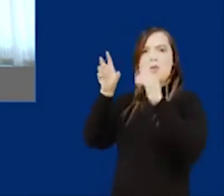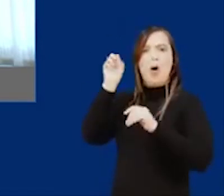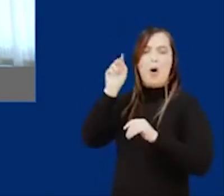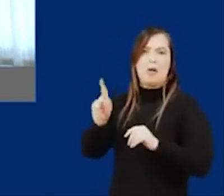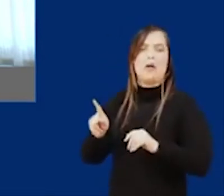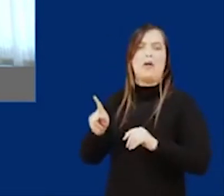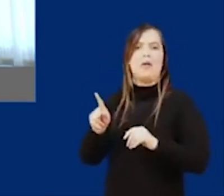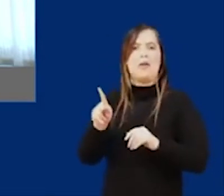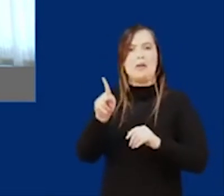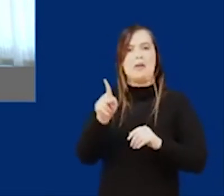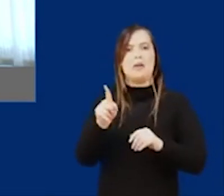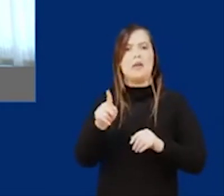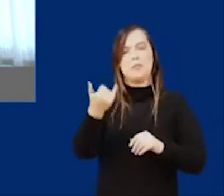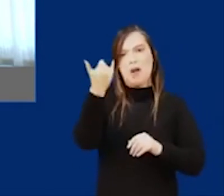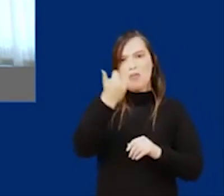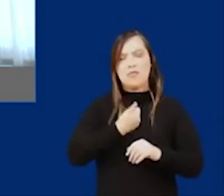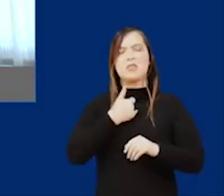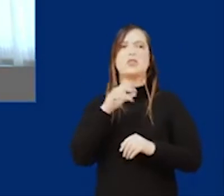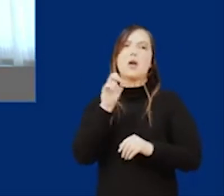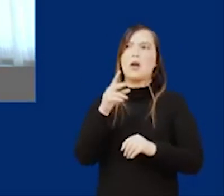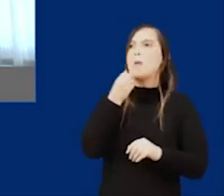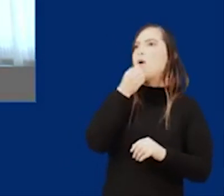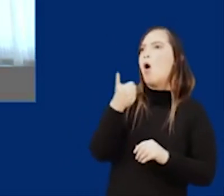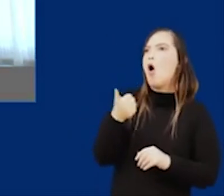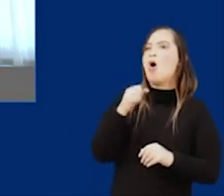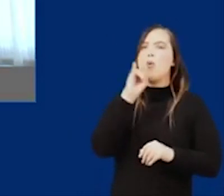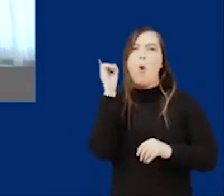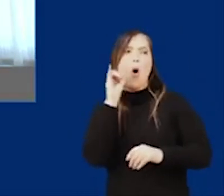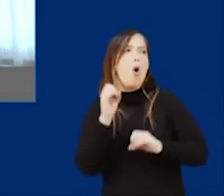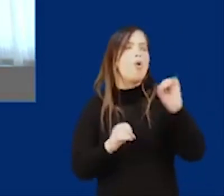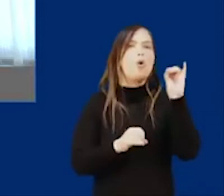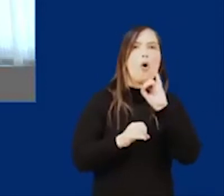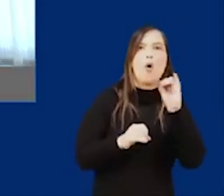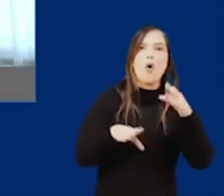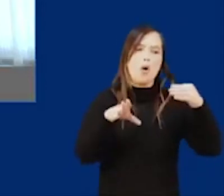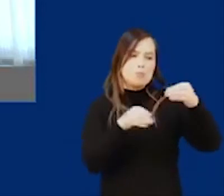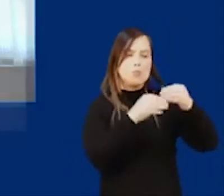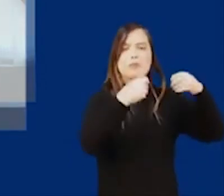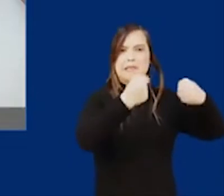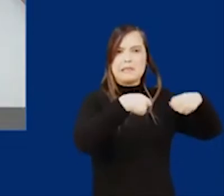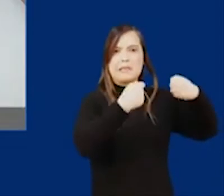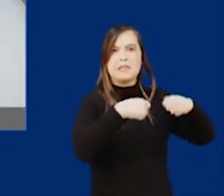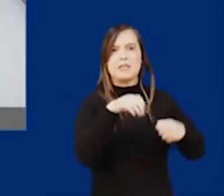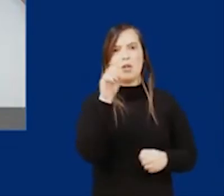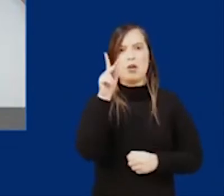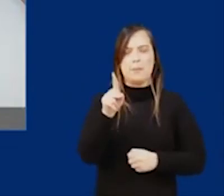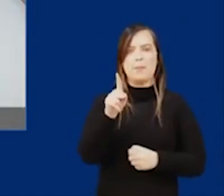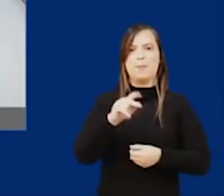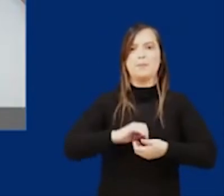suficientemente. Camila, dá um oi aí pra gente, se você quer que a gente complemente com mais alguma informação.